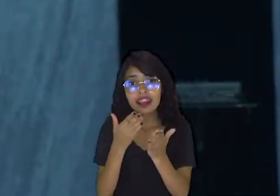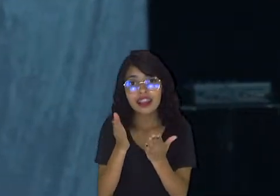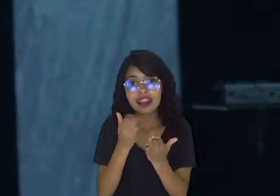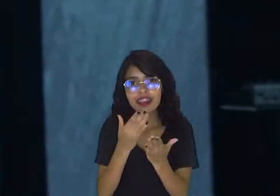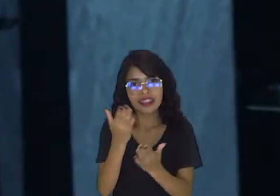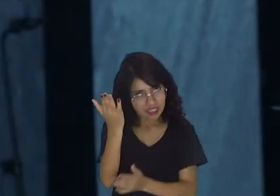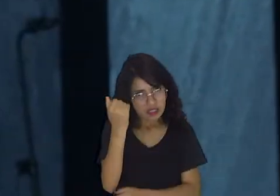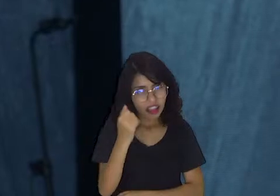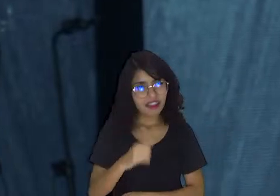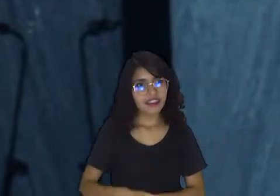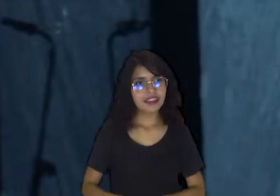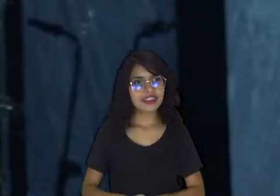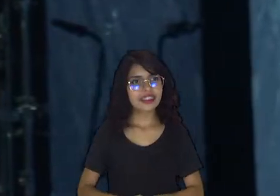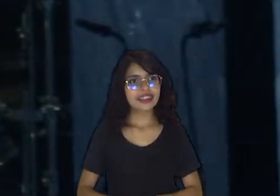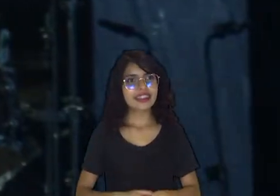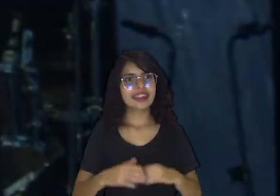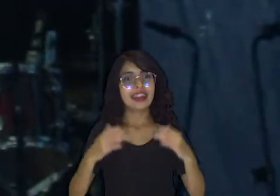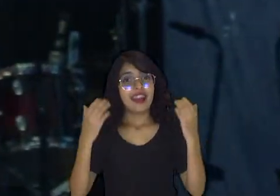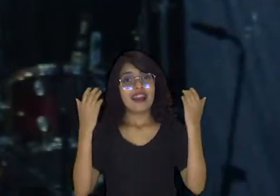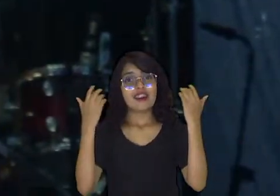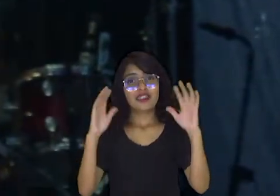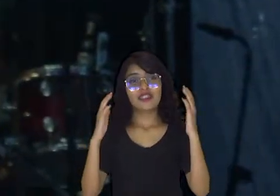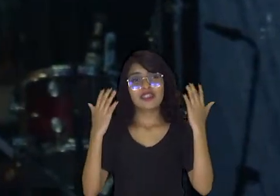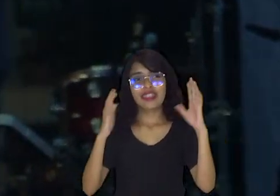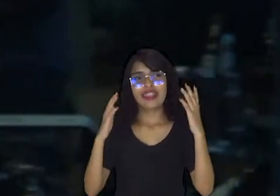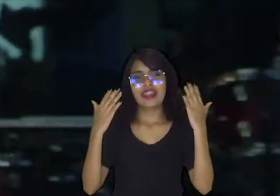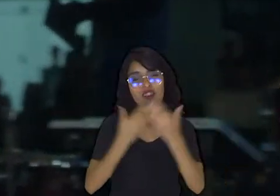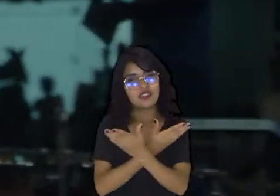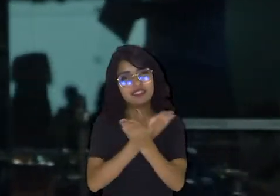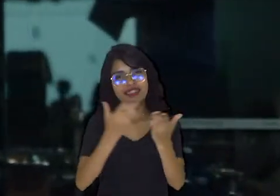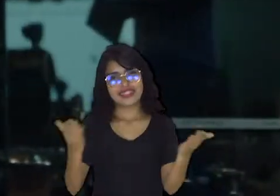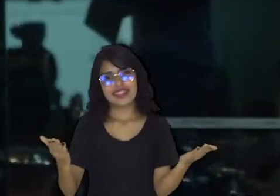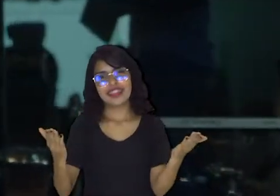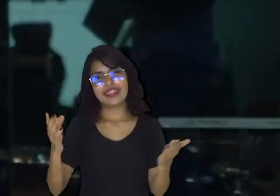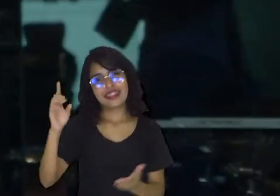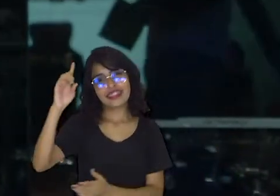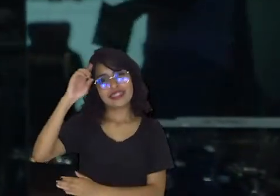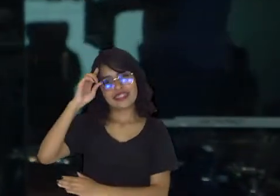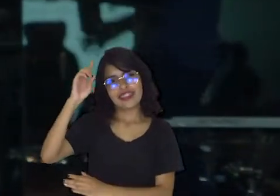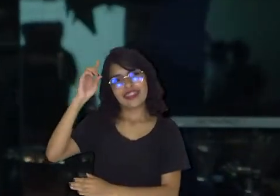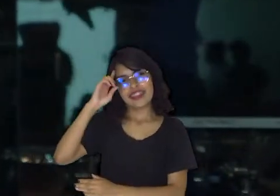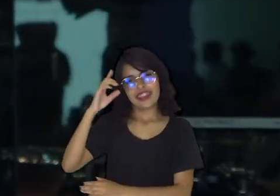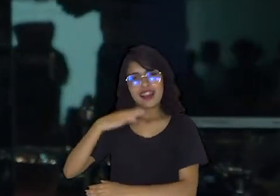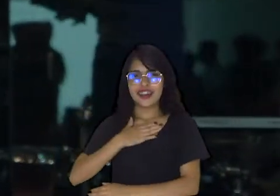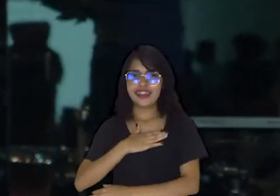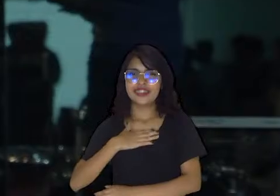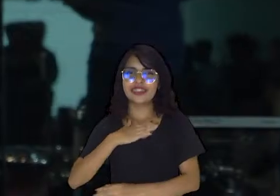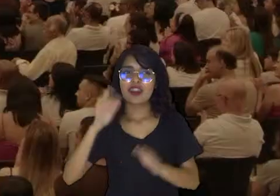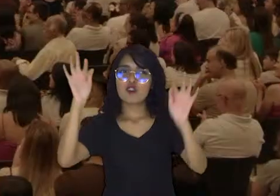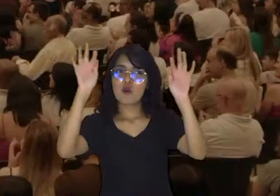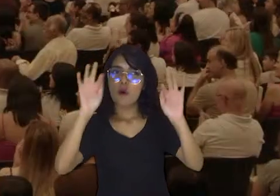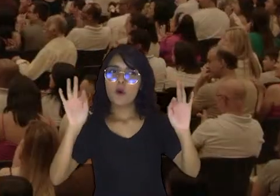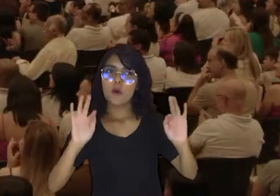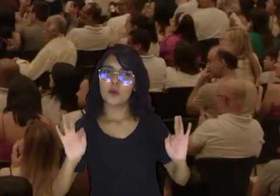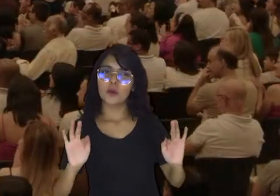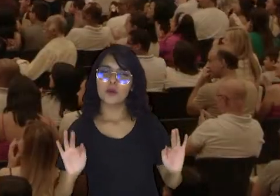cá. Parabéns pra você nessa data querida.